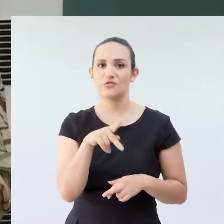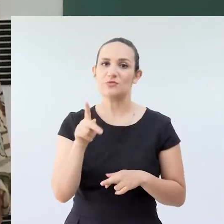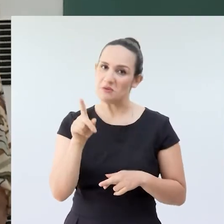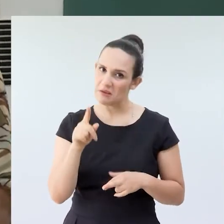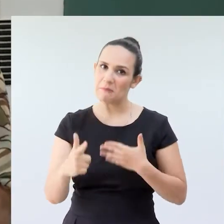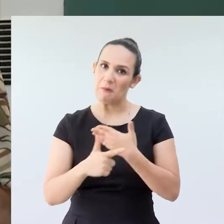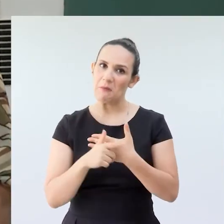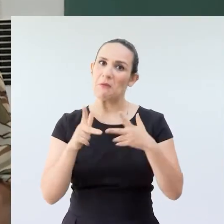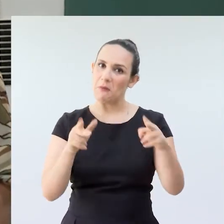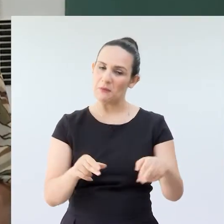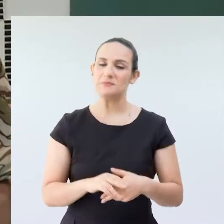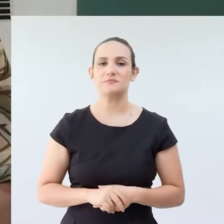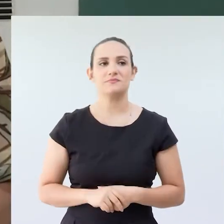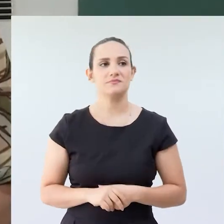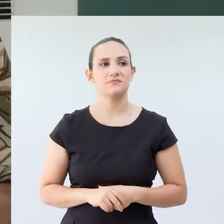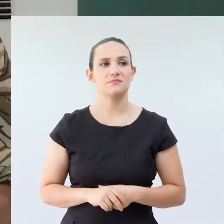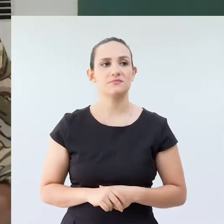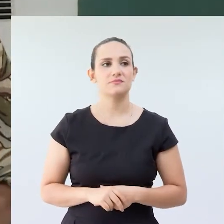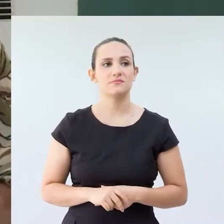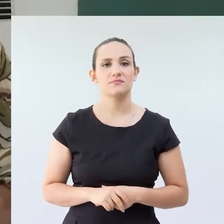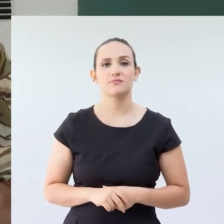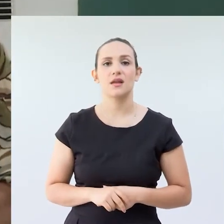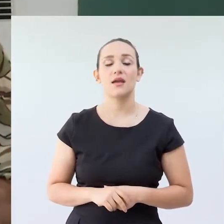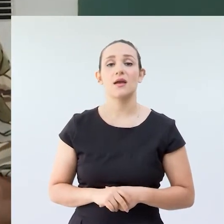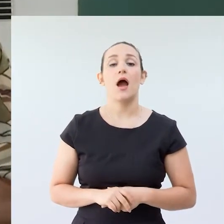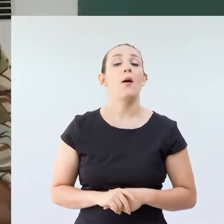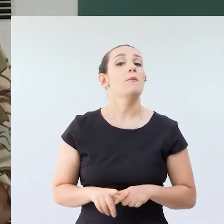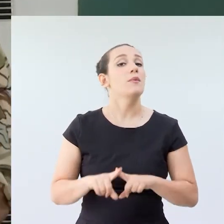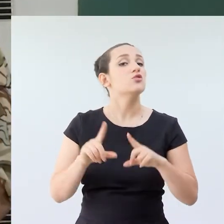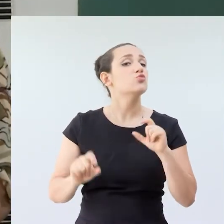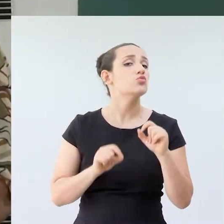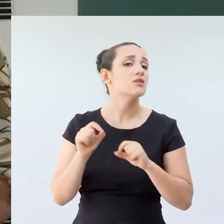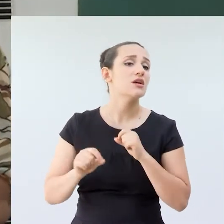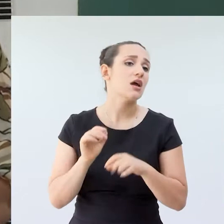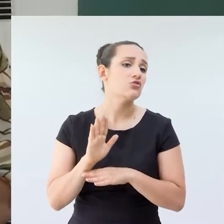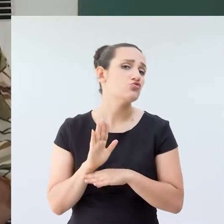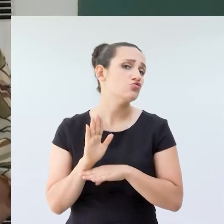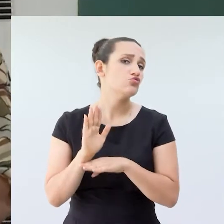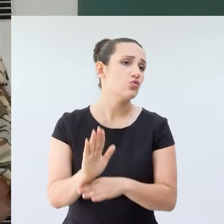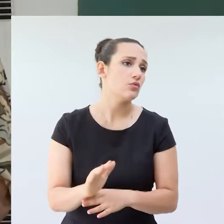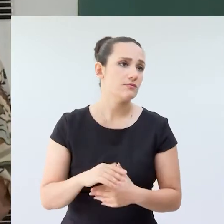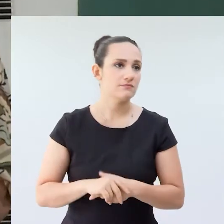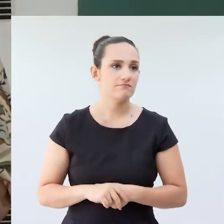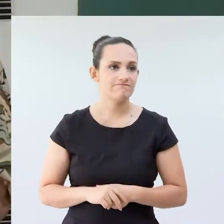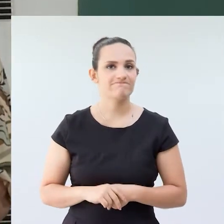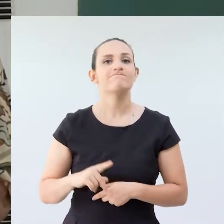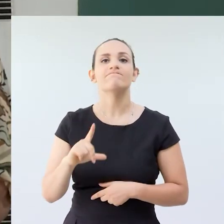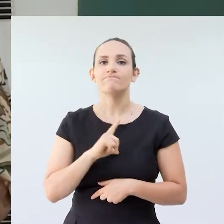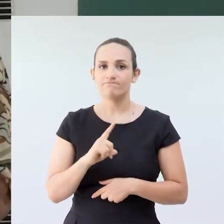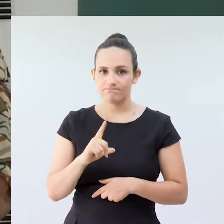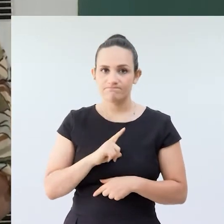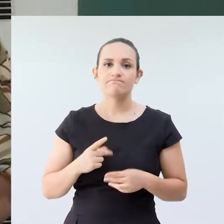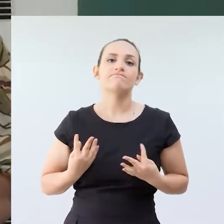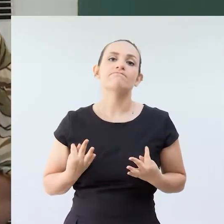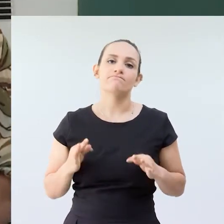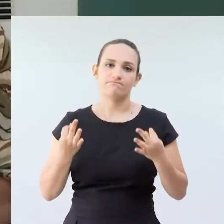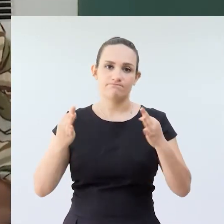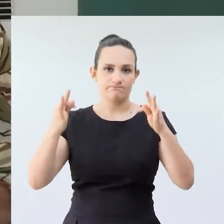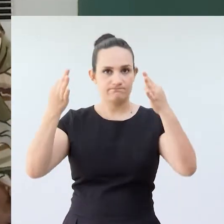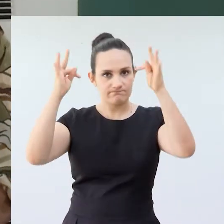o nosso grande recurso nesse momento foi realmente a tecnologia.